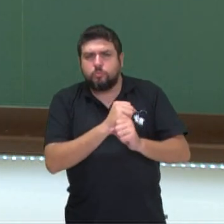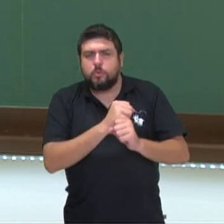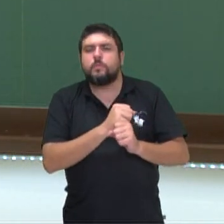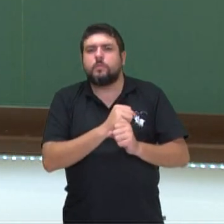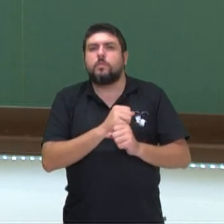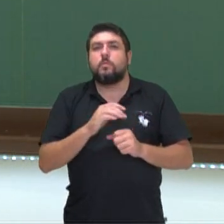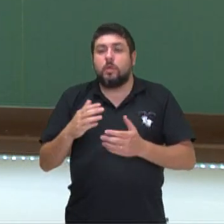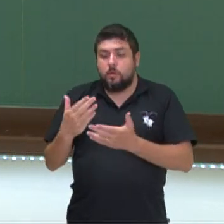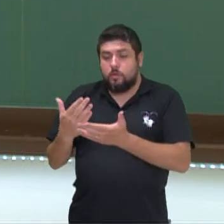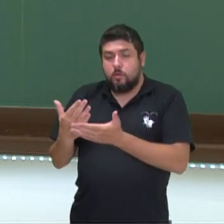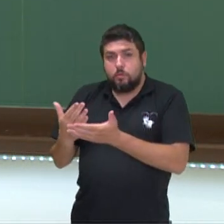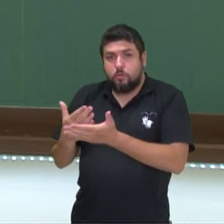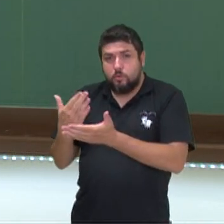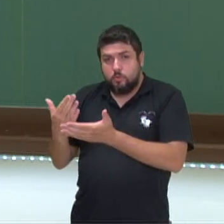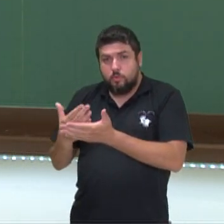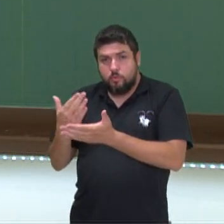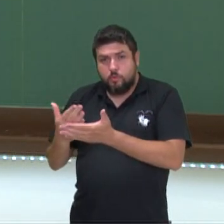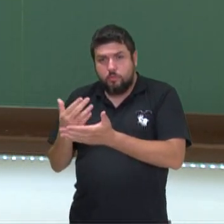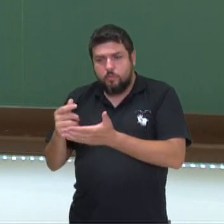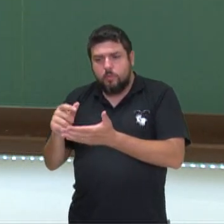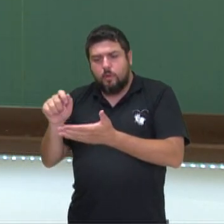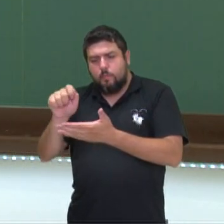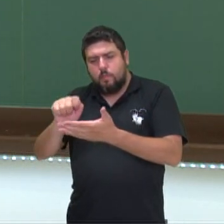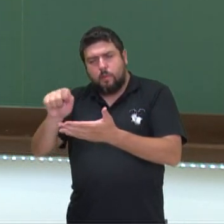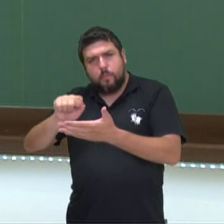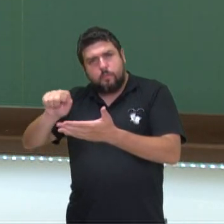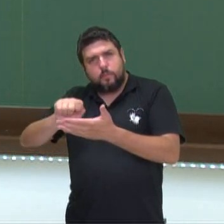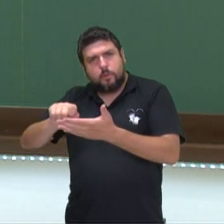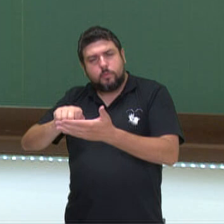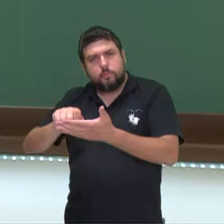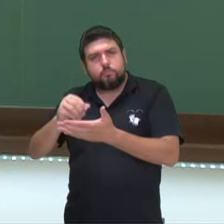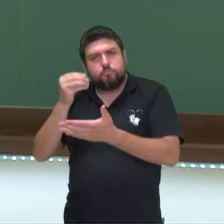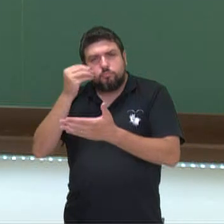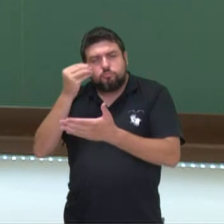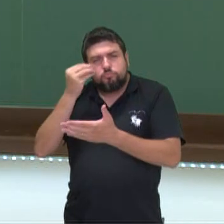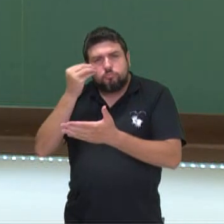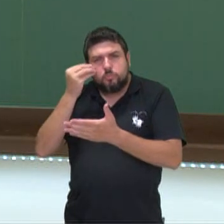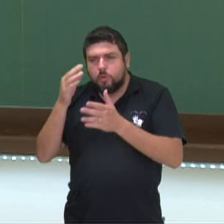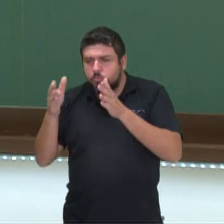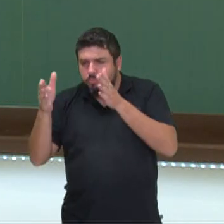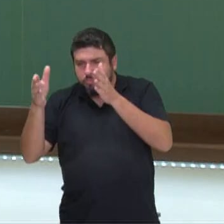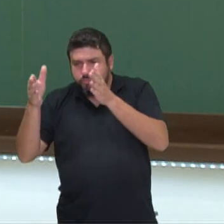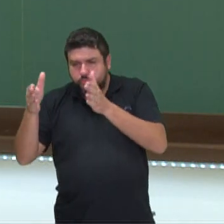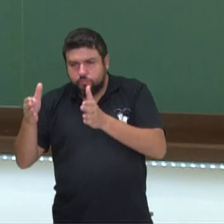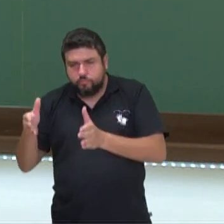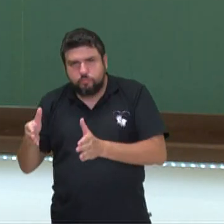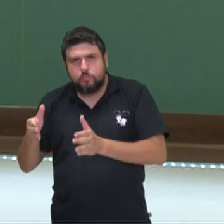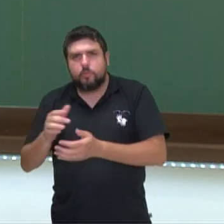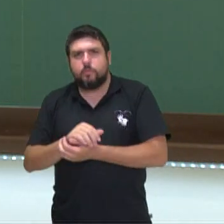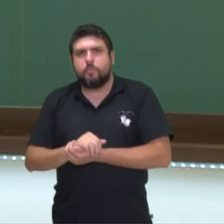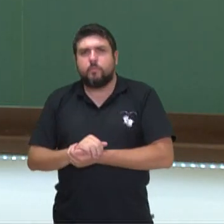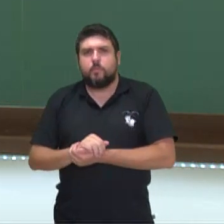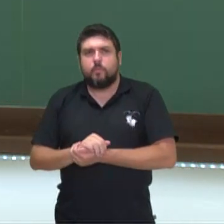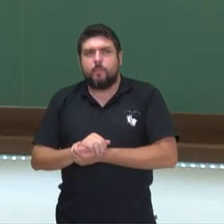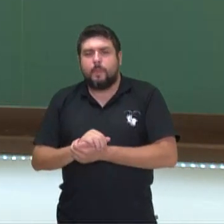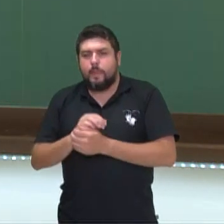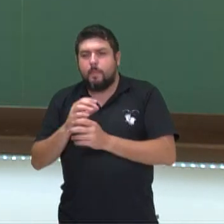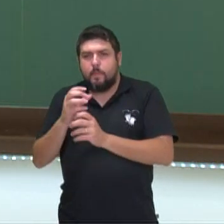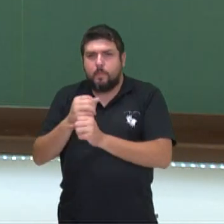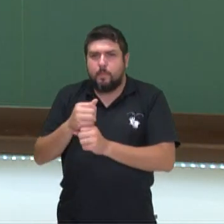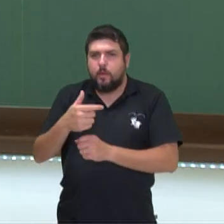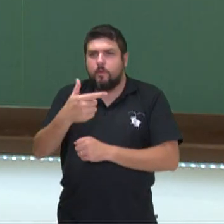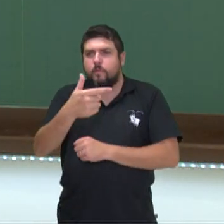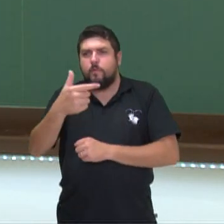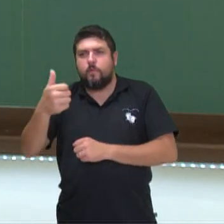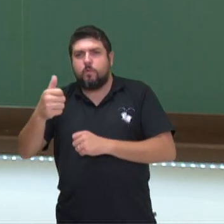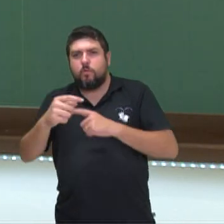lá no seu caderno, lá no rascunho e arma a continha, certo? A continha 21 vezes 9